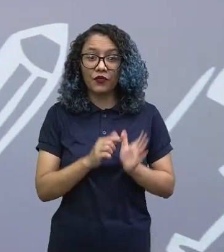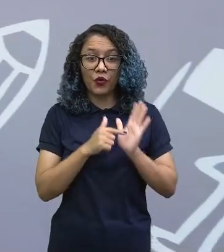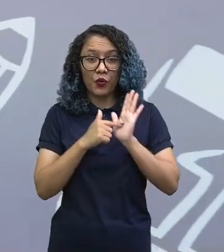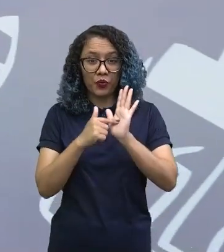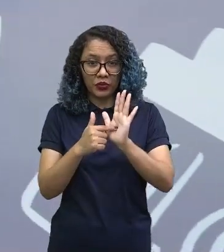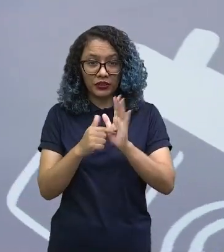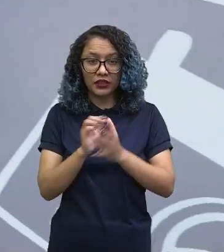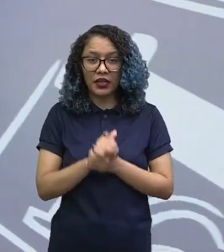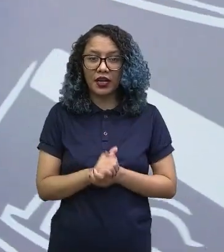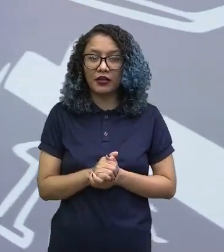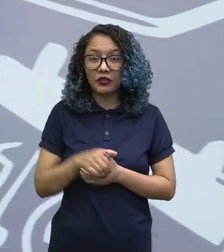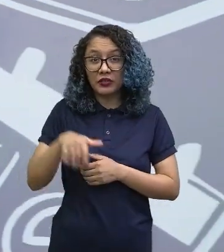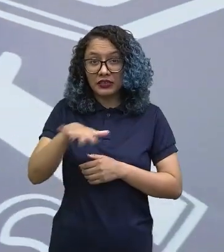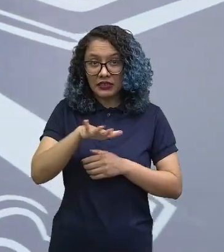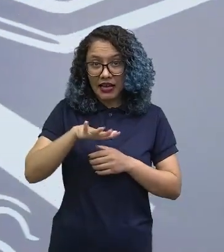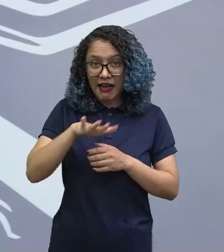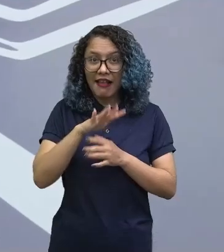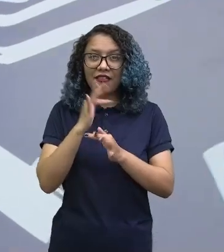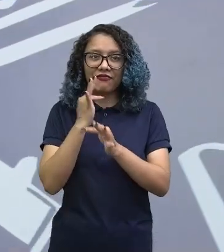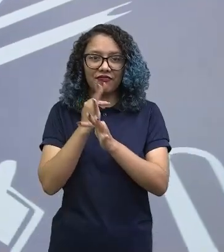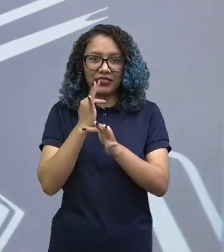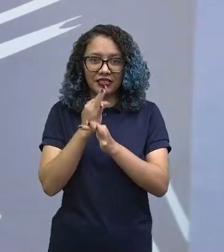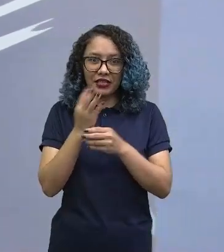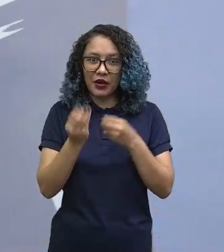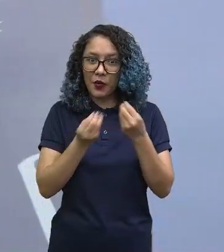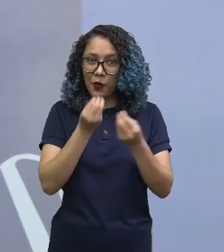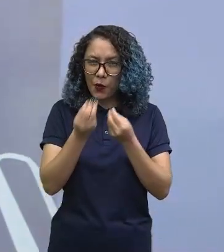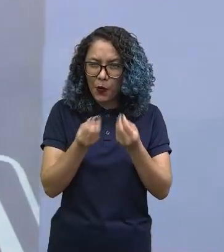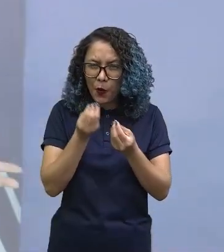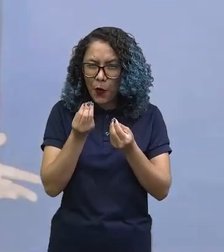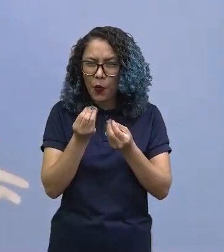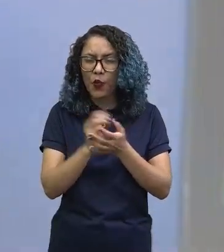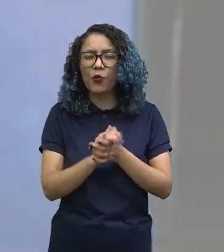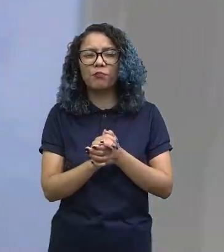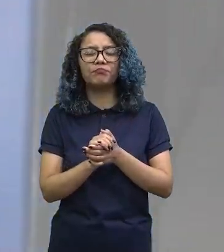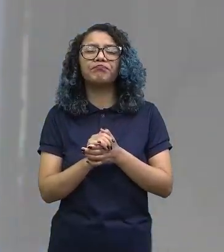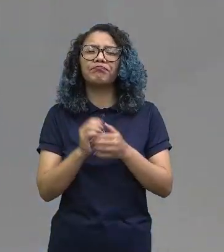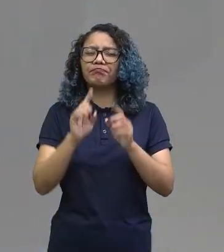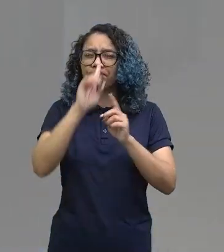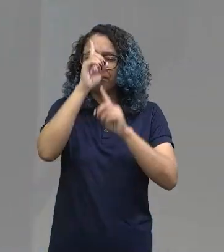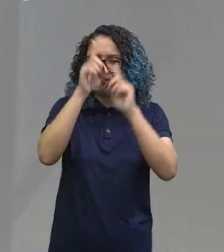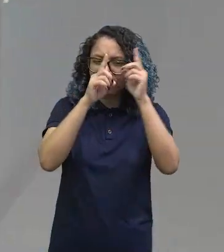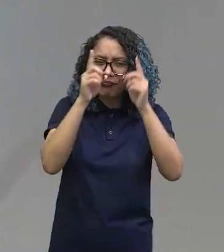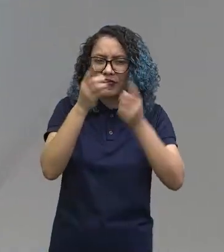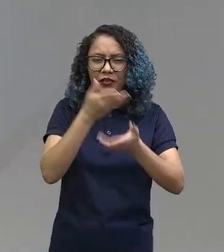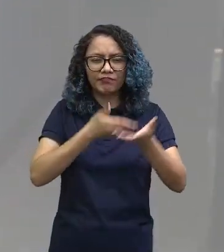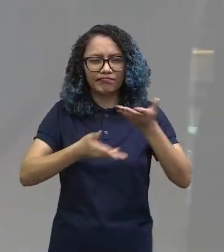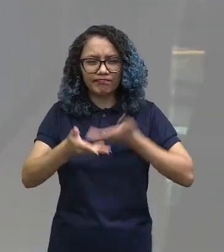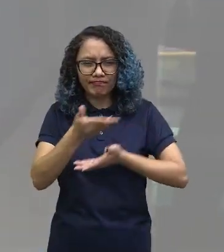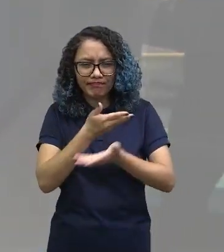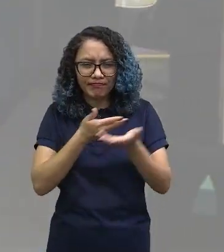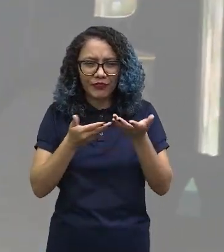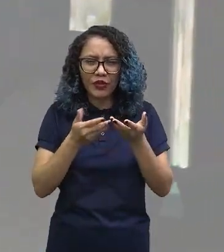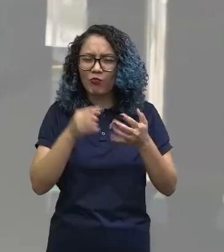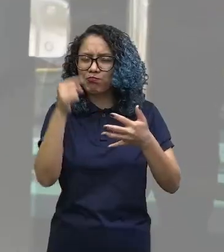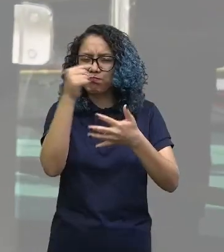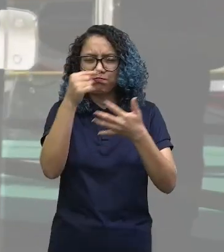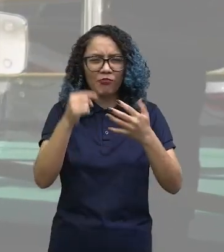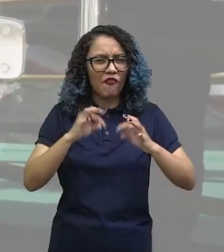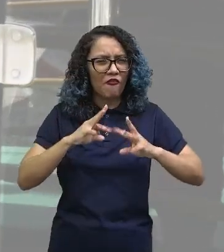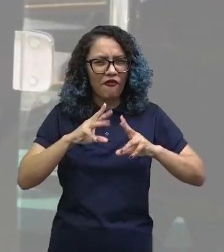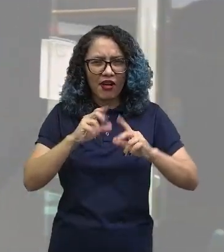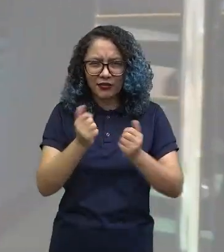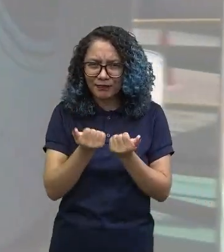mundo e o universo da física, que está cheio de criatividade, dinamismo, tudo para